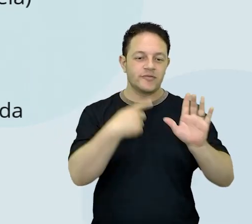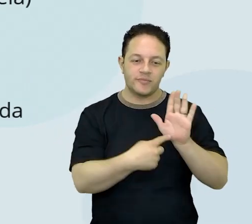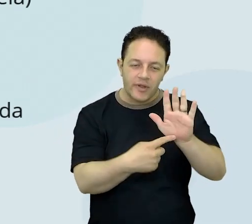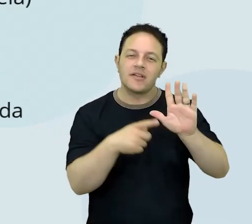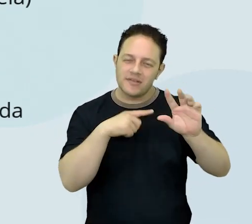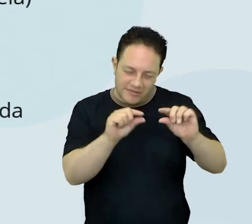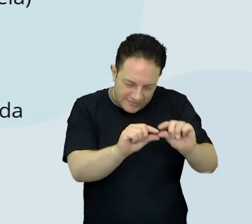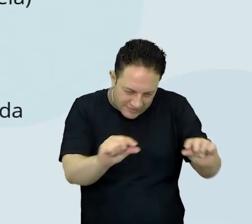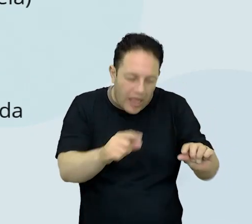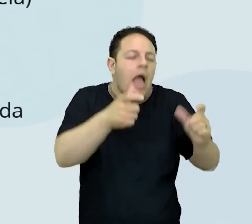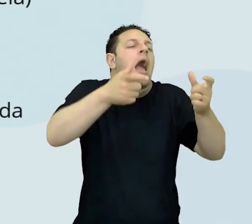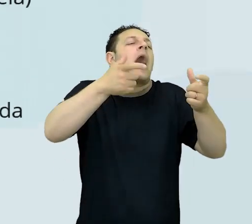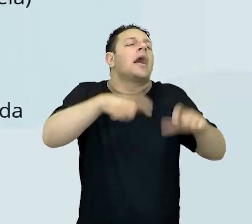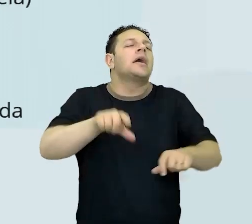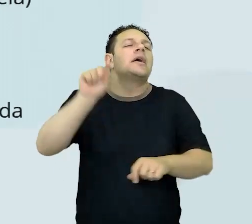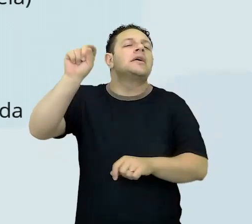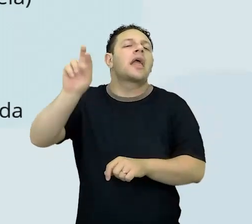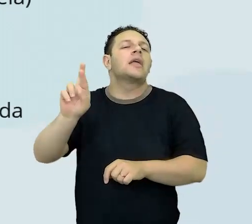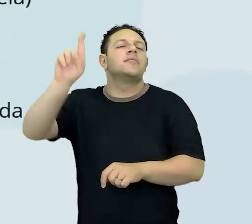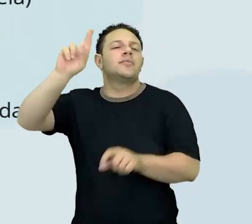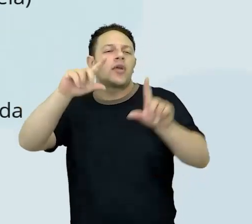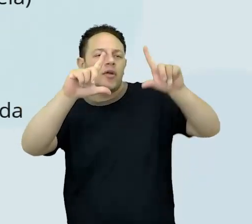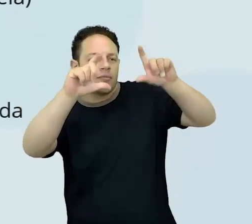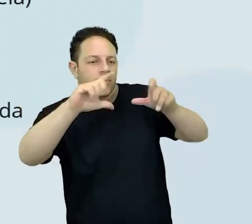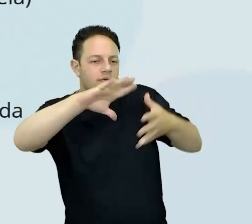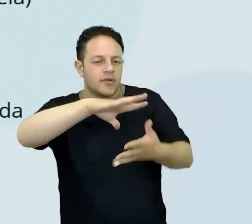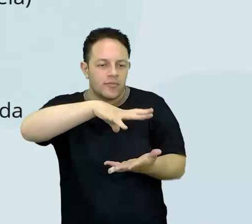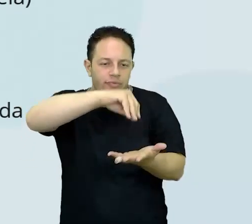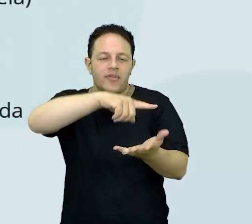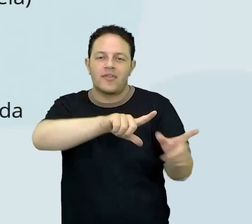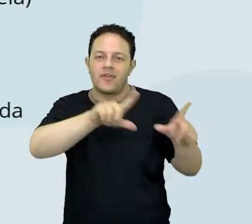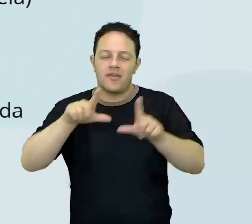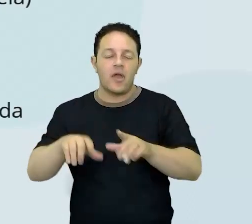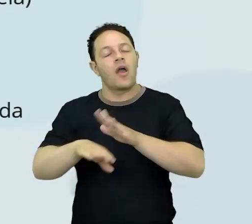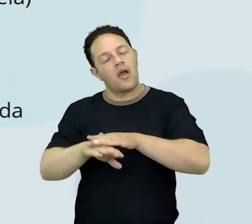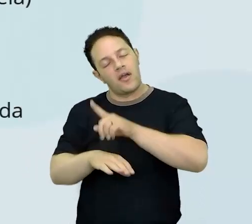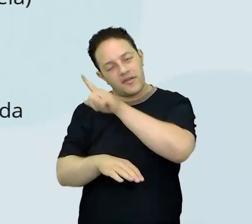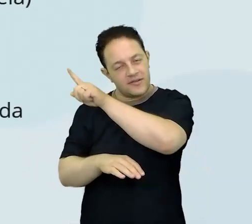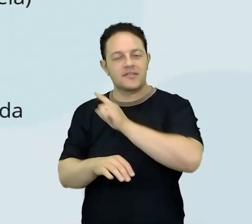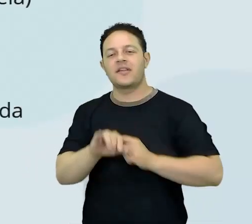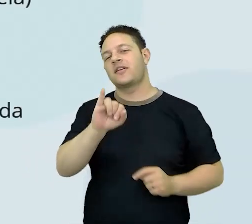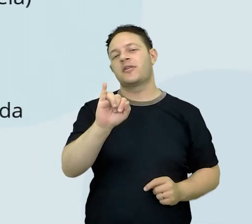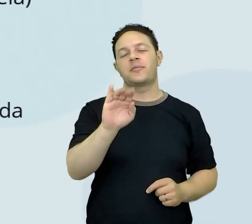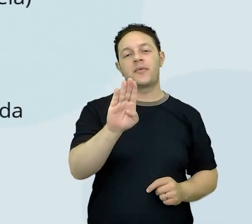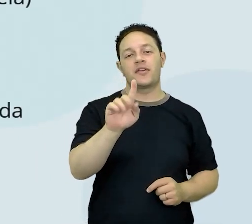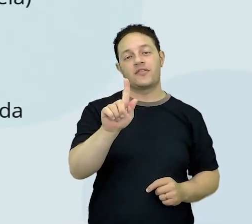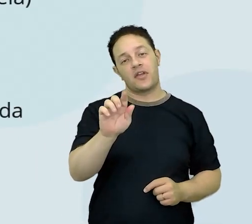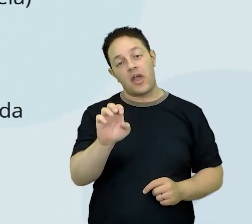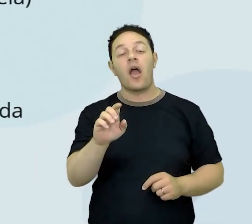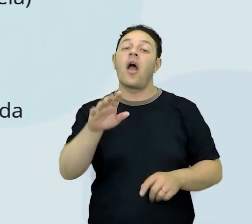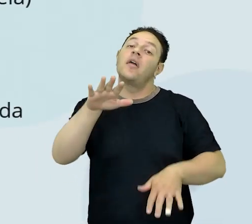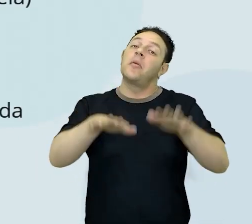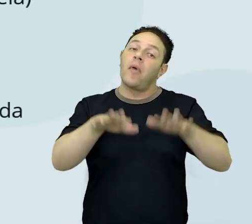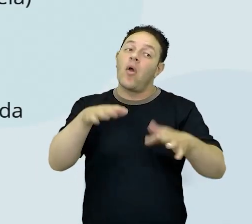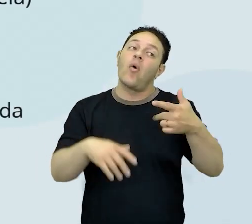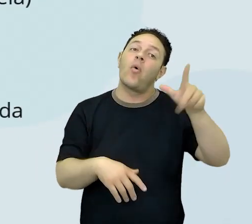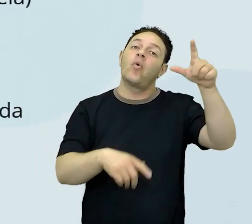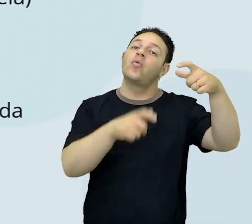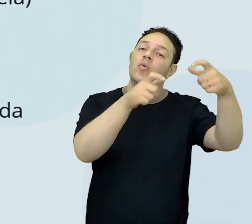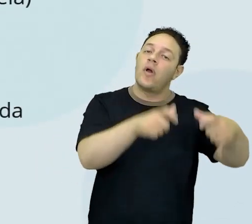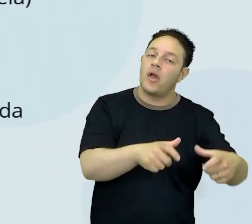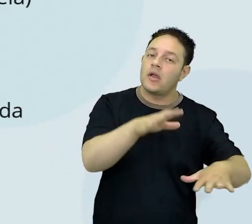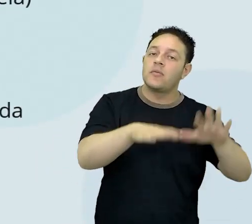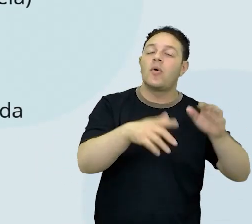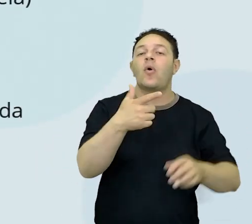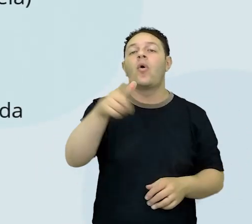mostra a fonte, a origem desse mapa, que é o Instituto Brasileiro de Geografia e Estatística que fez. Então, os mapas eles